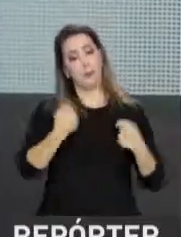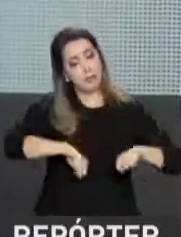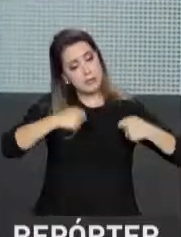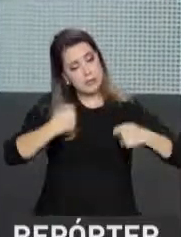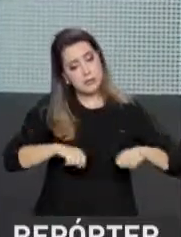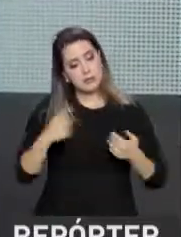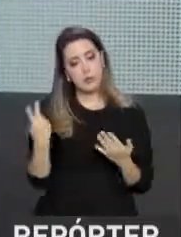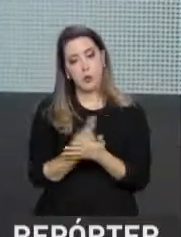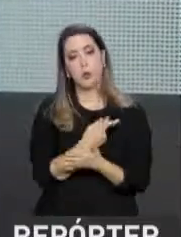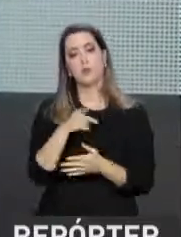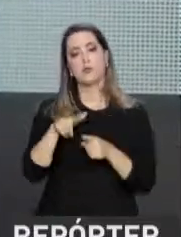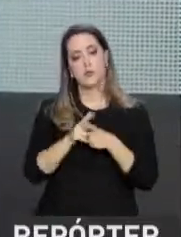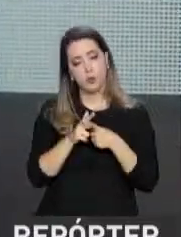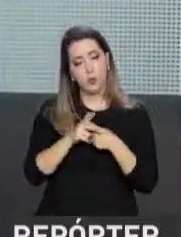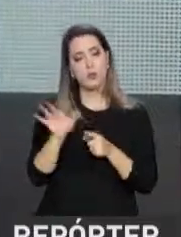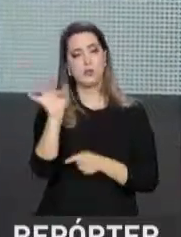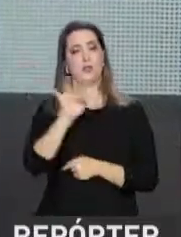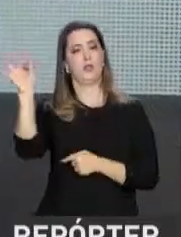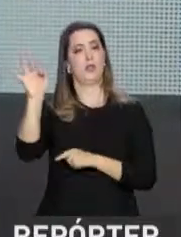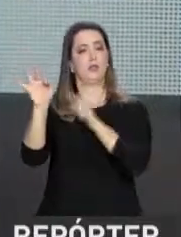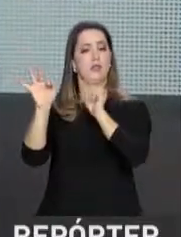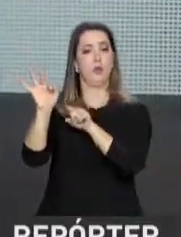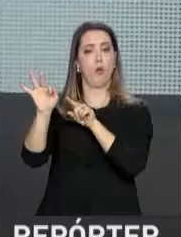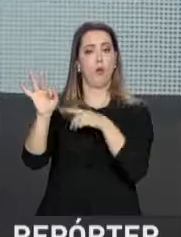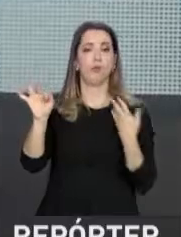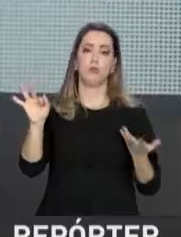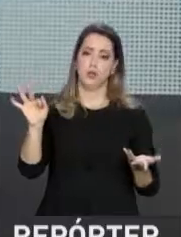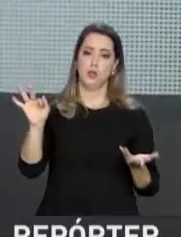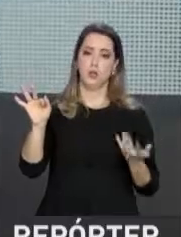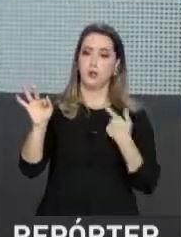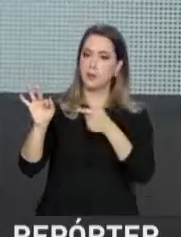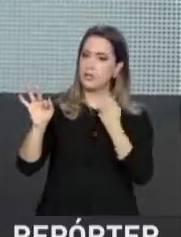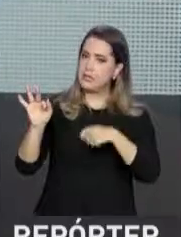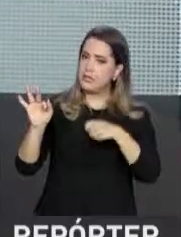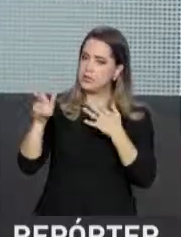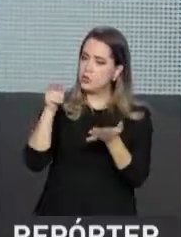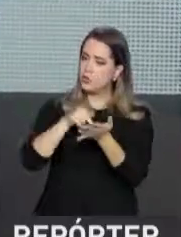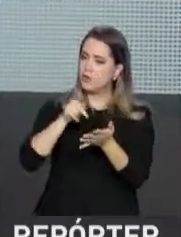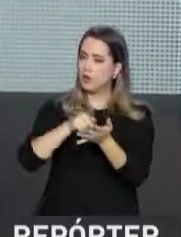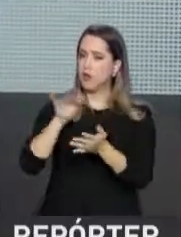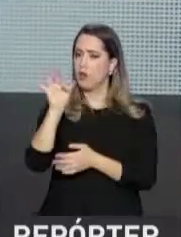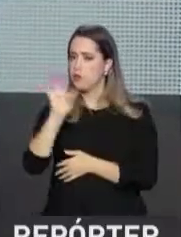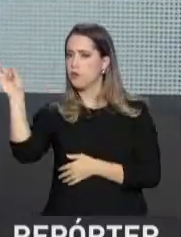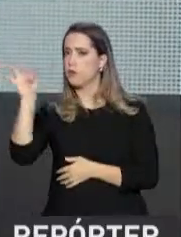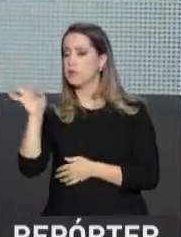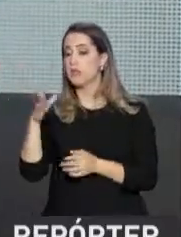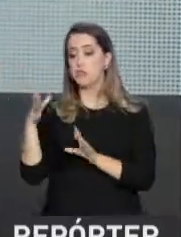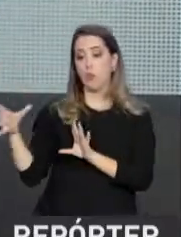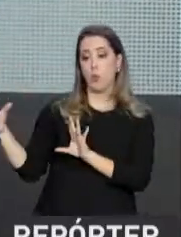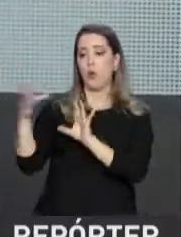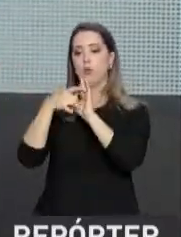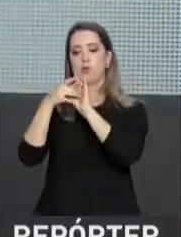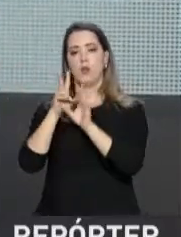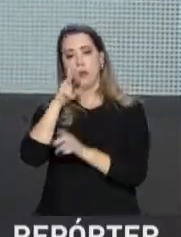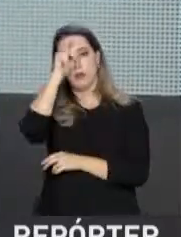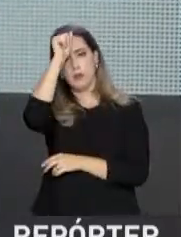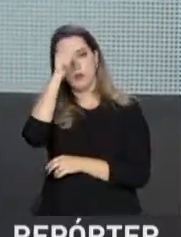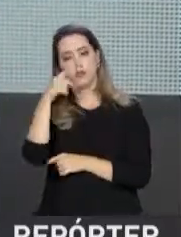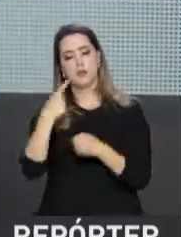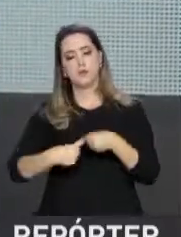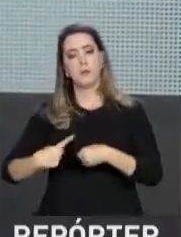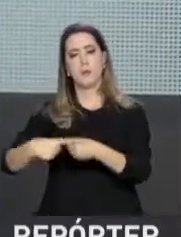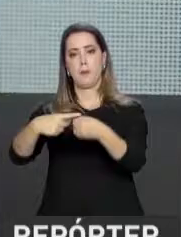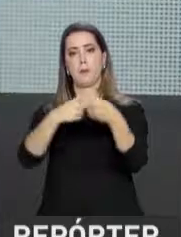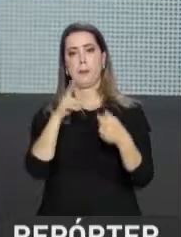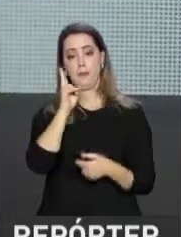federação tem que ser feita porque daí nós passamos a ter uma federação verdadeira com fortalecimento dos municípios vocês verão